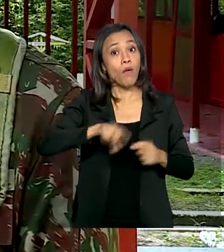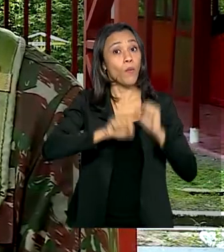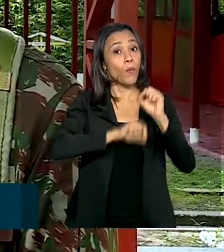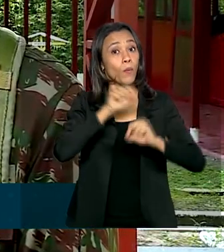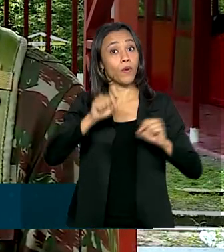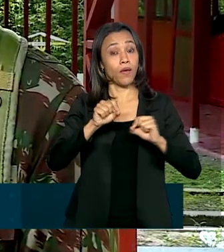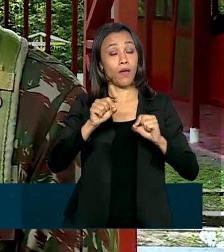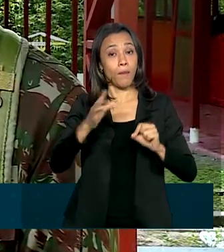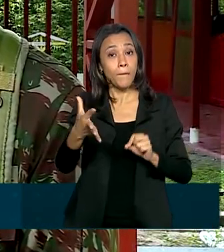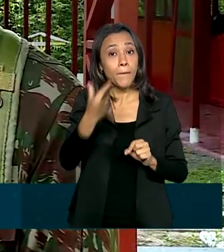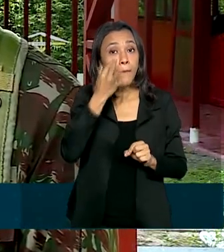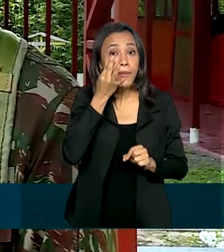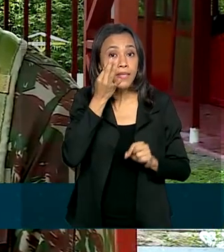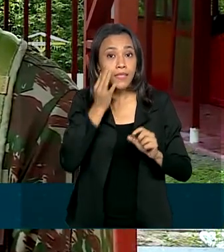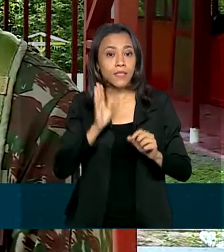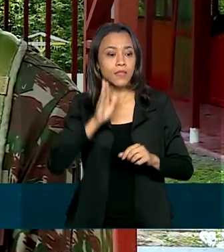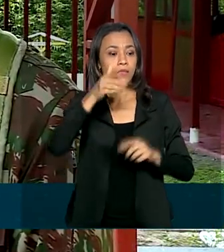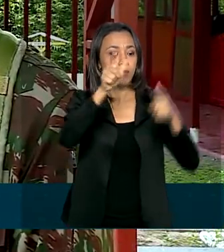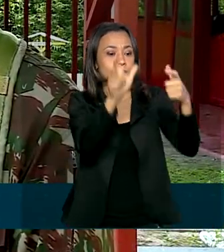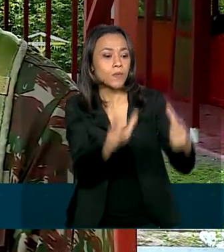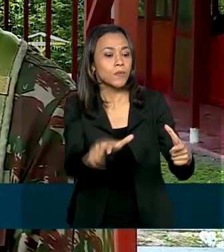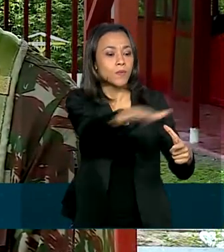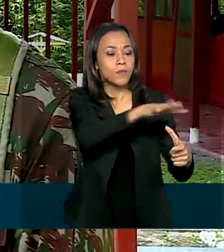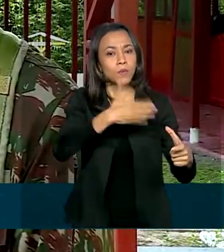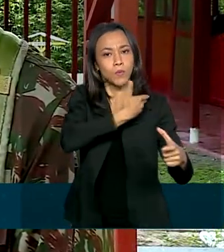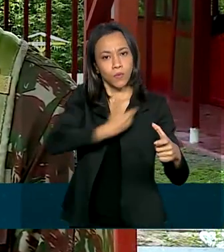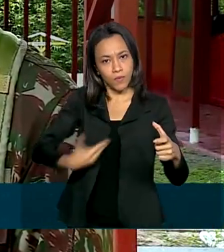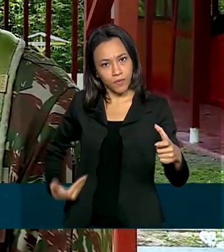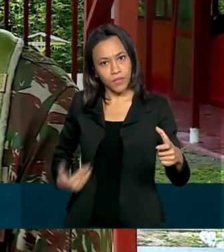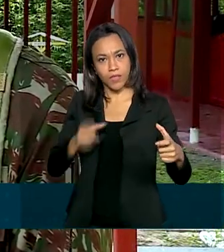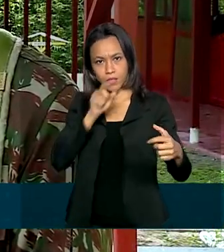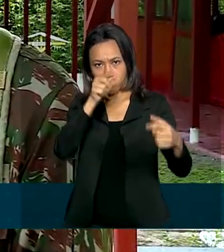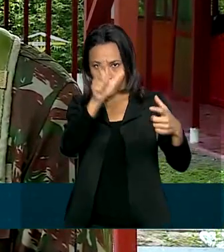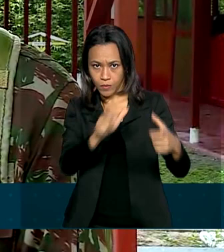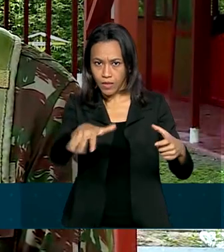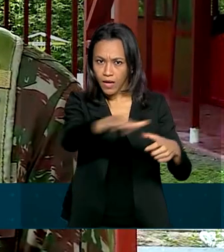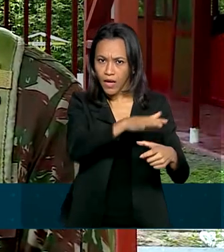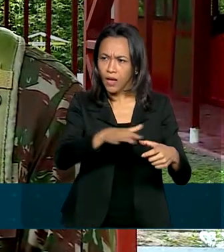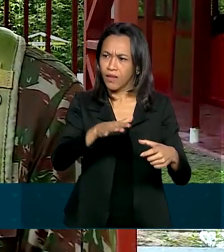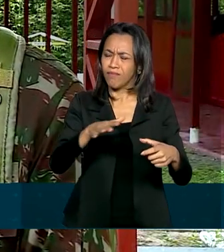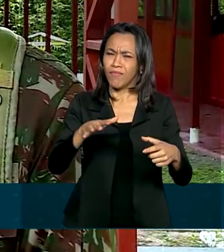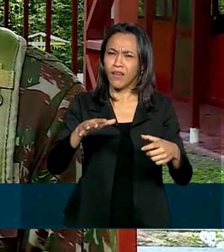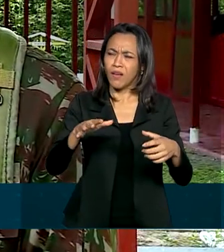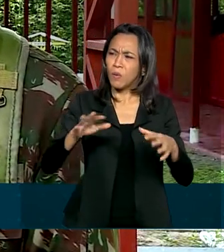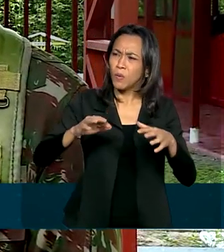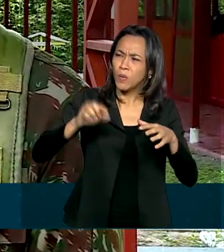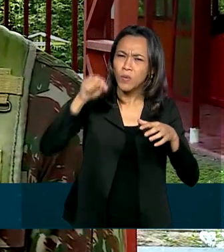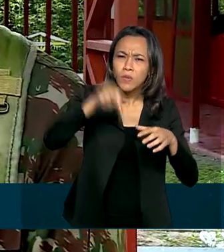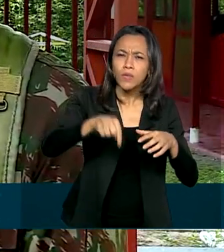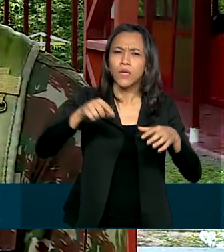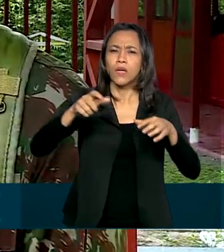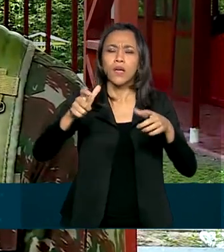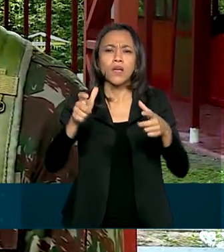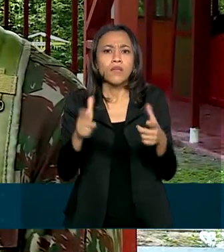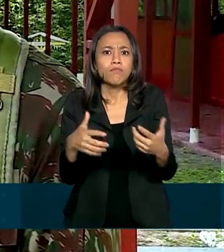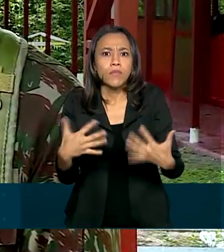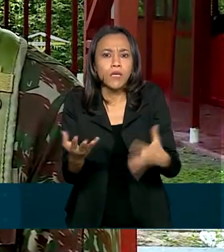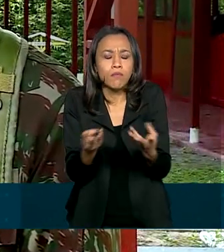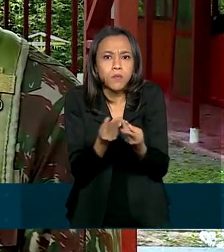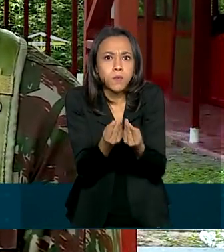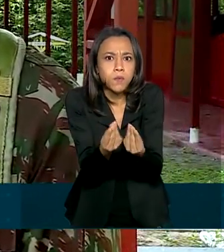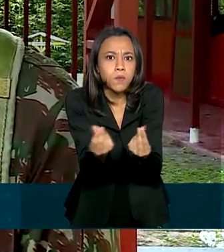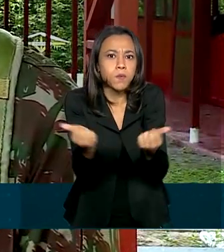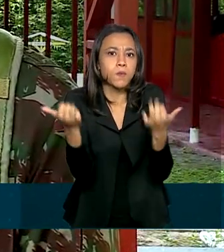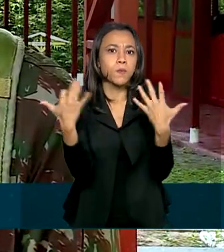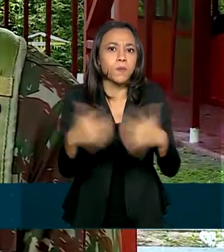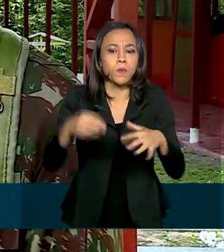do Estado nessa região que aqui é o Parque da Serra da Neblina. É uma região muito rica em termos minerais, muito